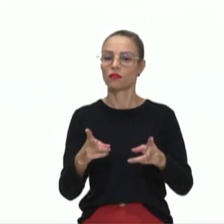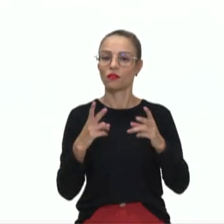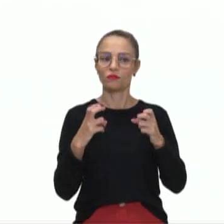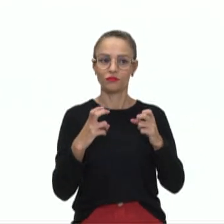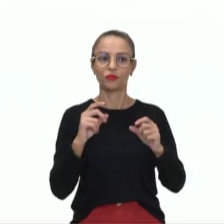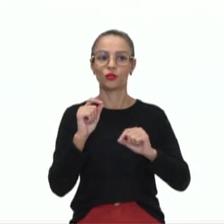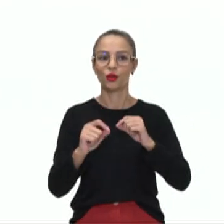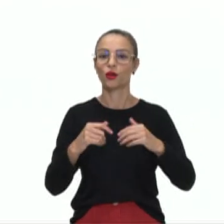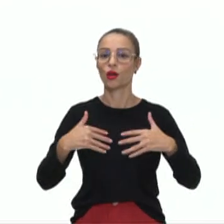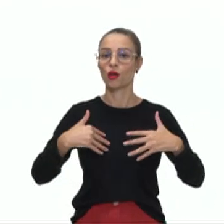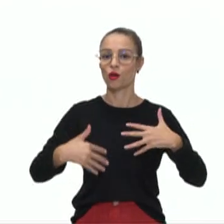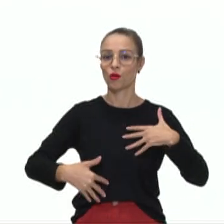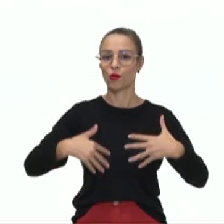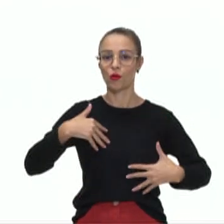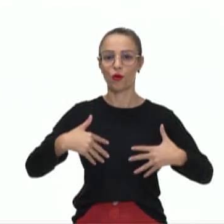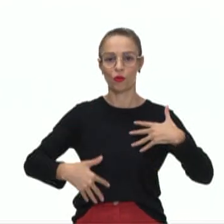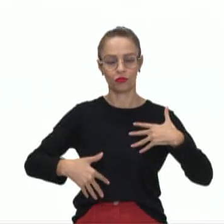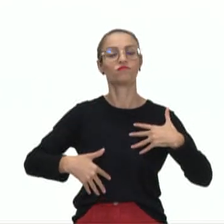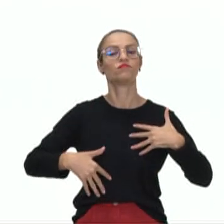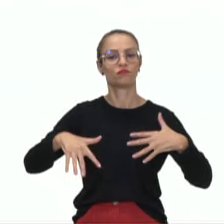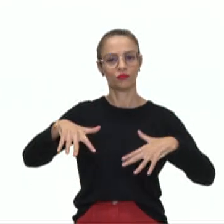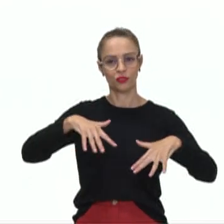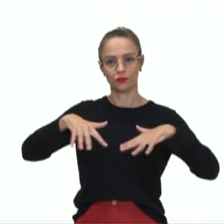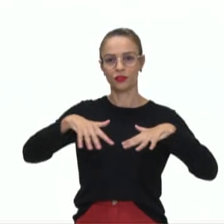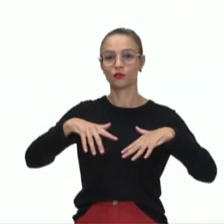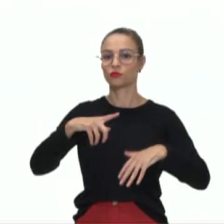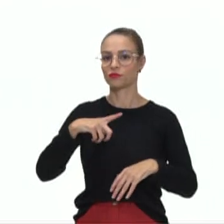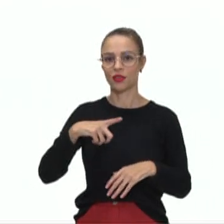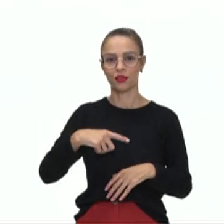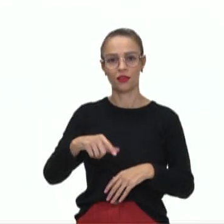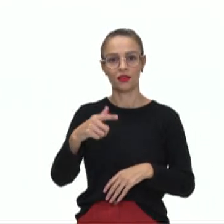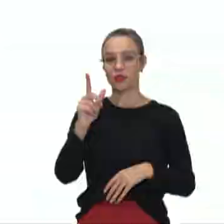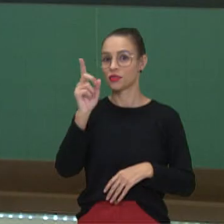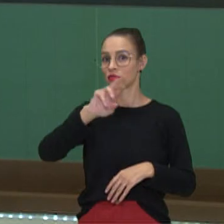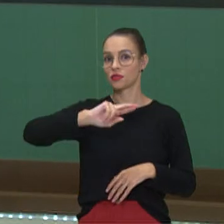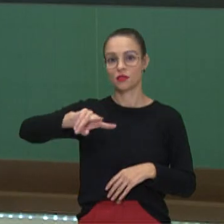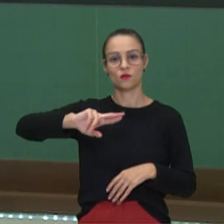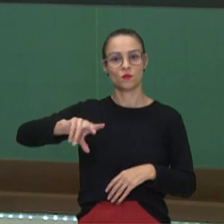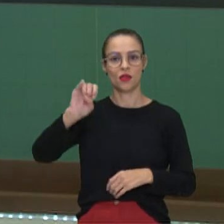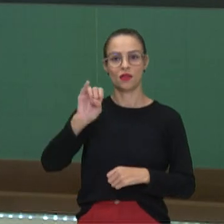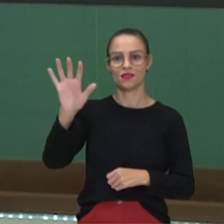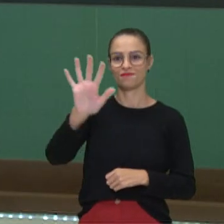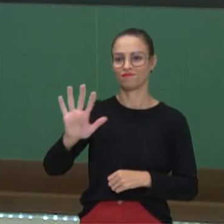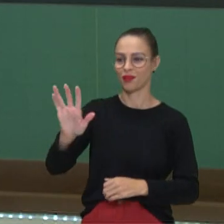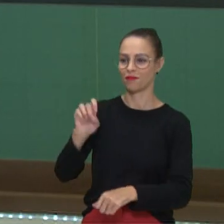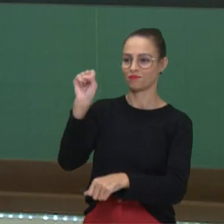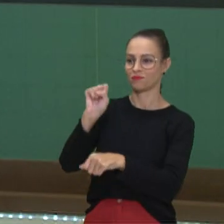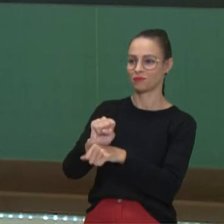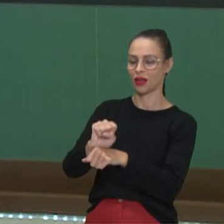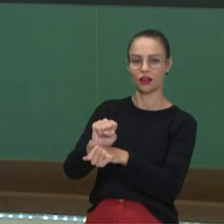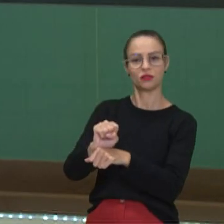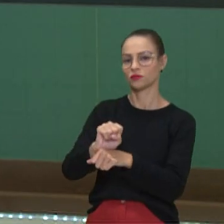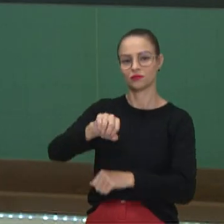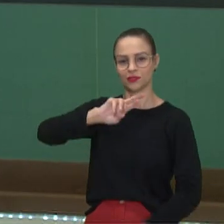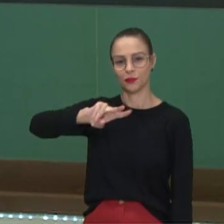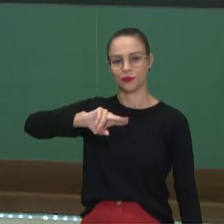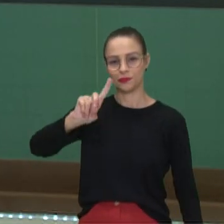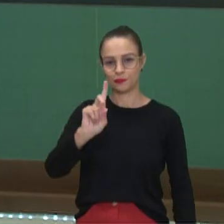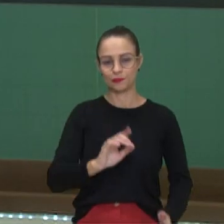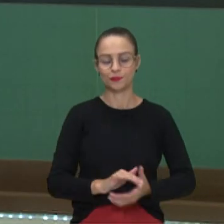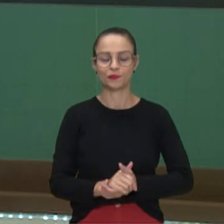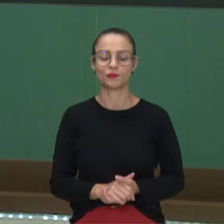corpo tem movimento nessas imagens, não é uma imagem, né, que o corpo está retinho, paradinho.